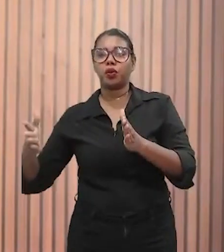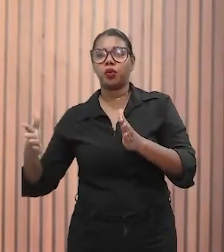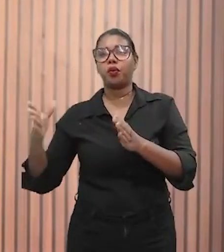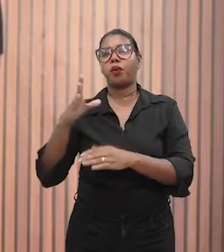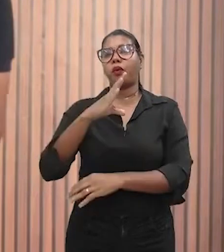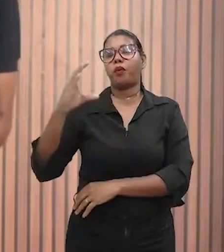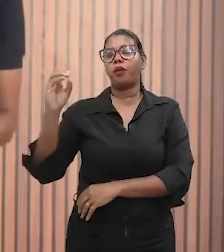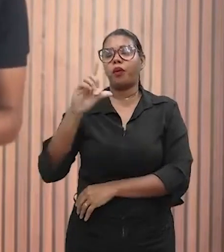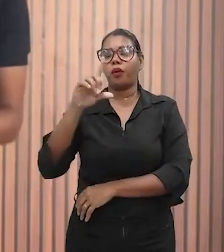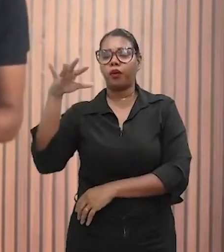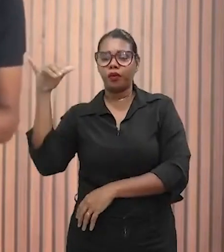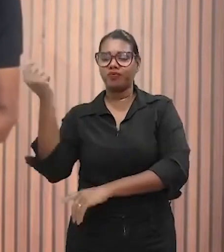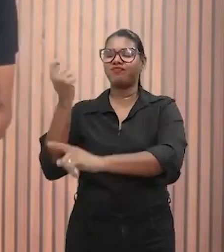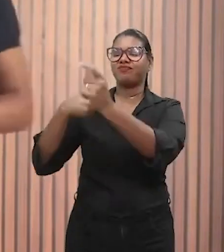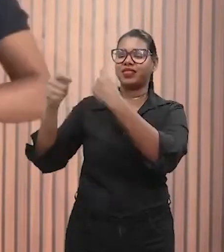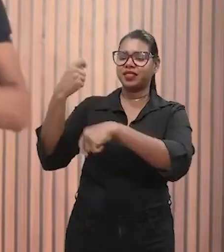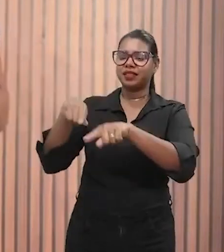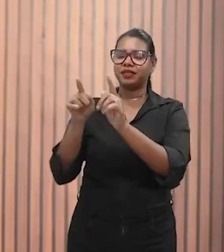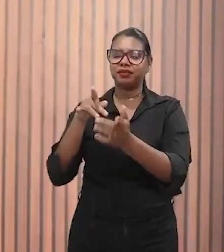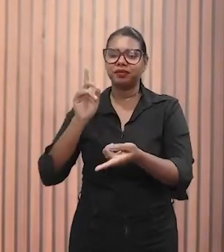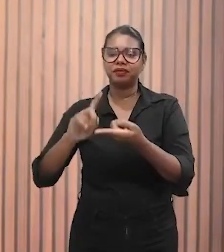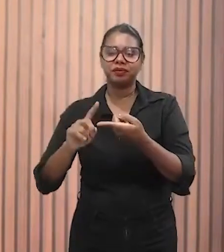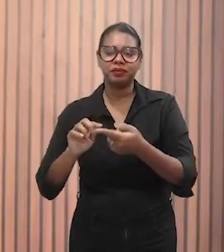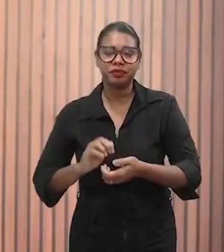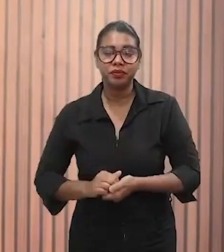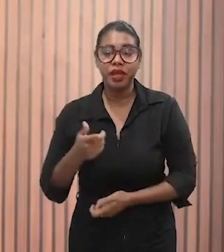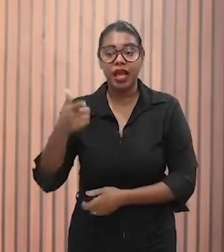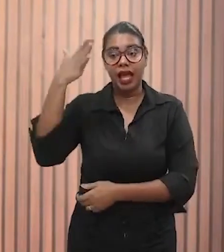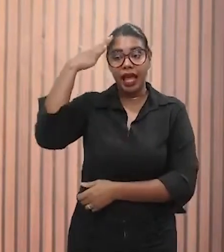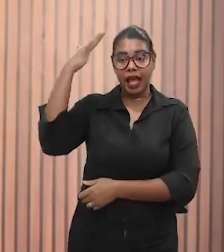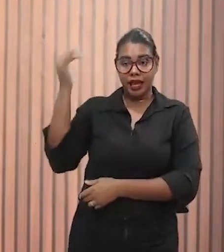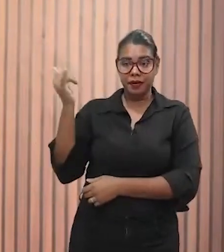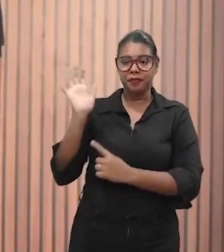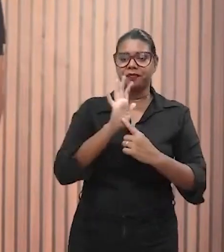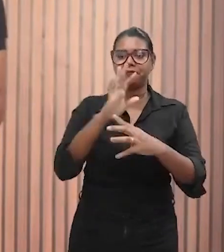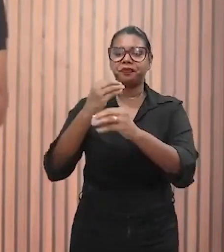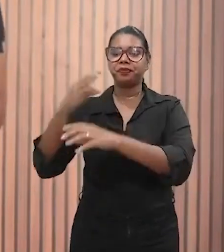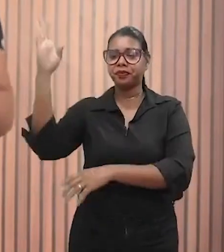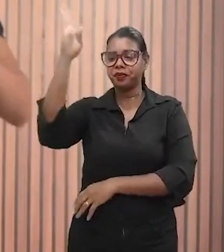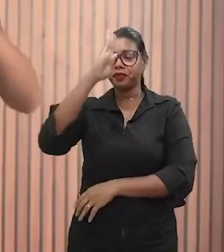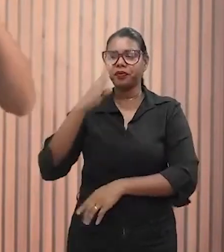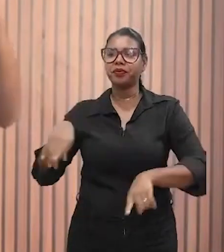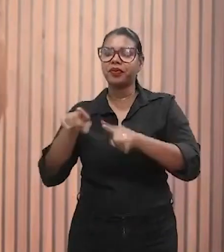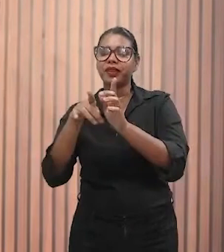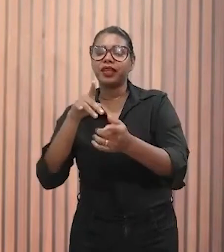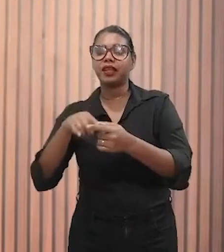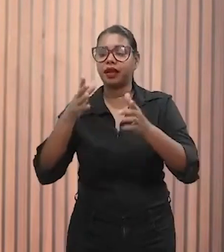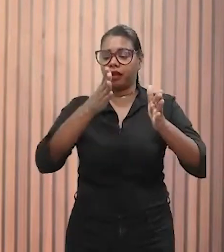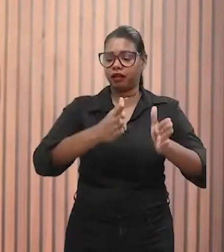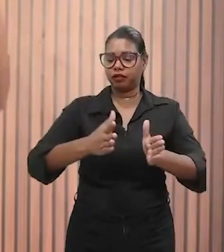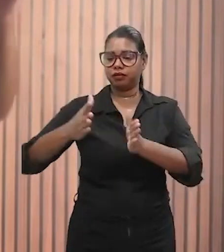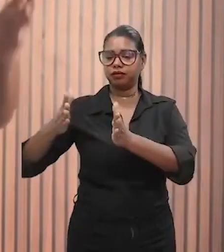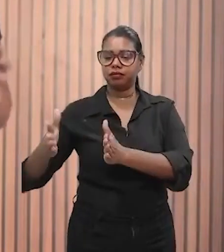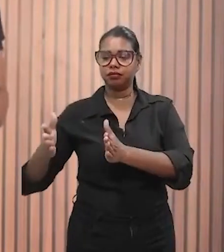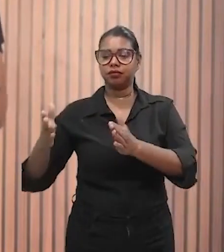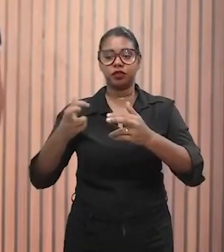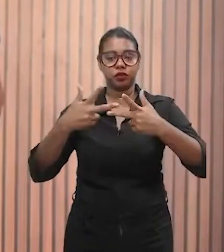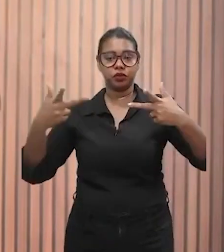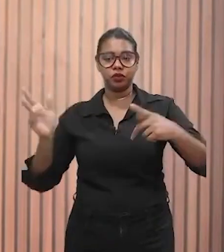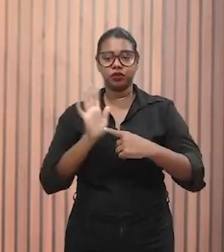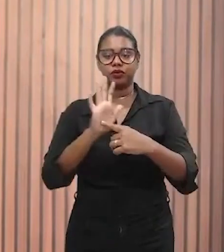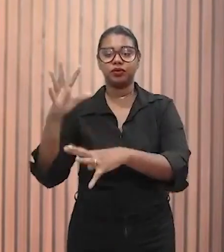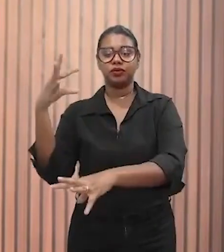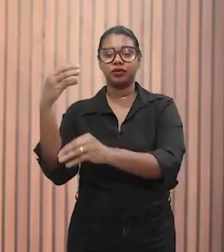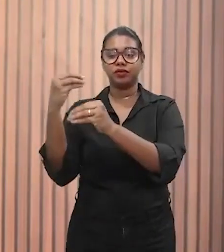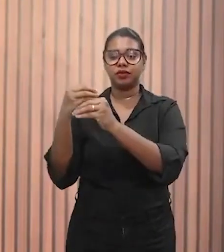colonial em relação à administração. Pois é, você sabia que na grande verdade o Brasil ele foi dividido em algumas esferas